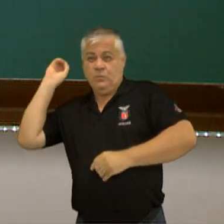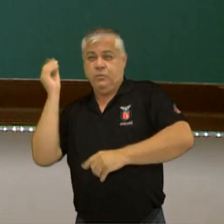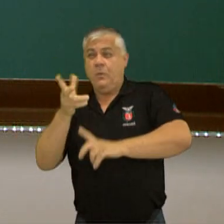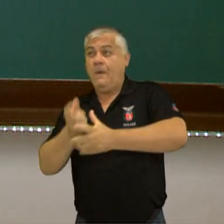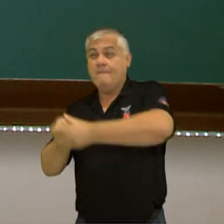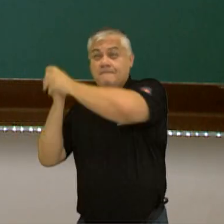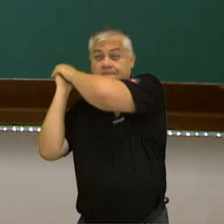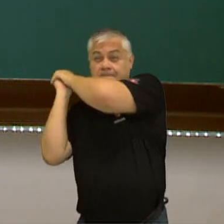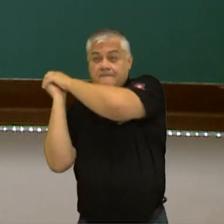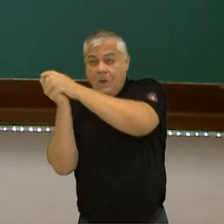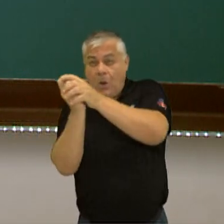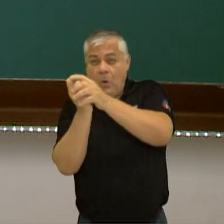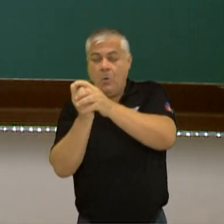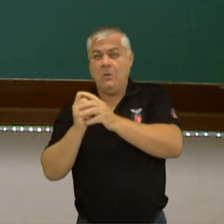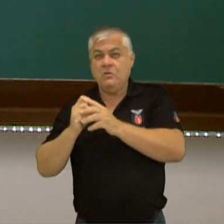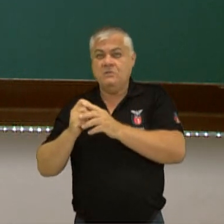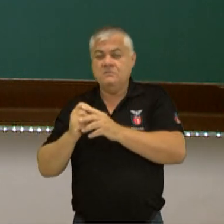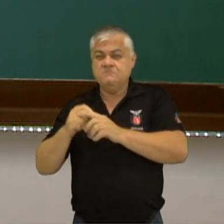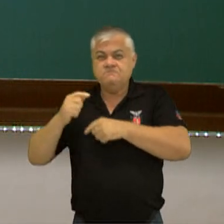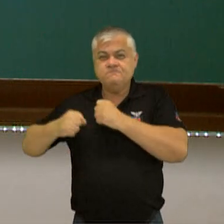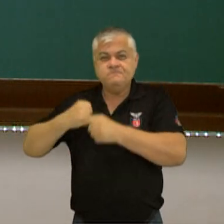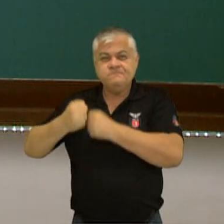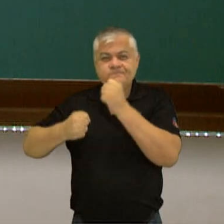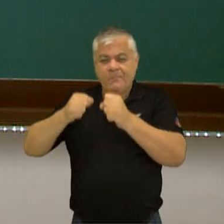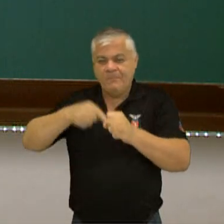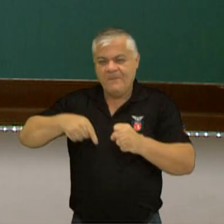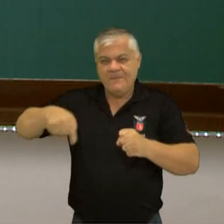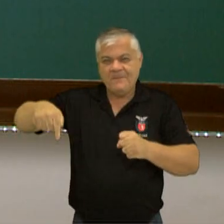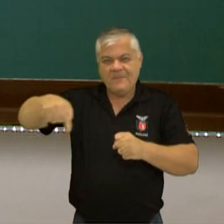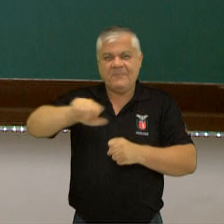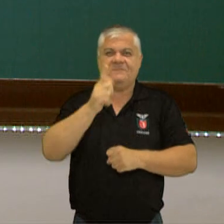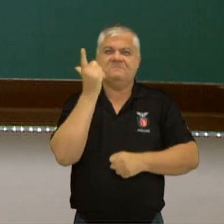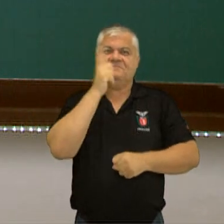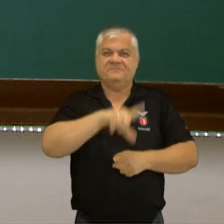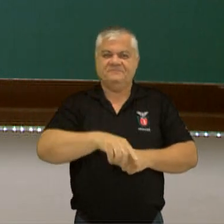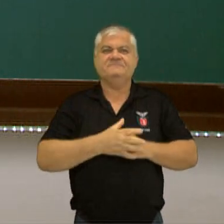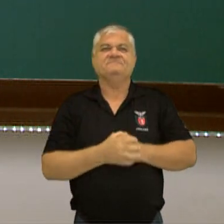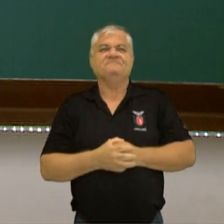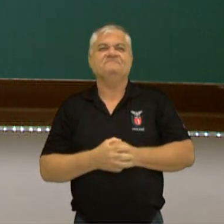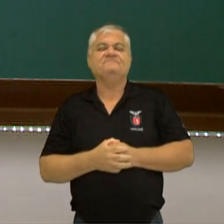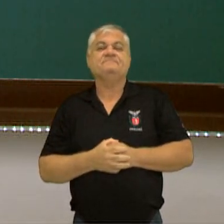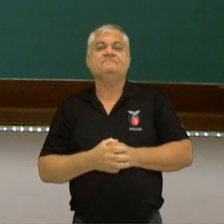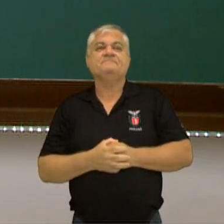campo e, consequentemente, marcar o seu ponto, tá? Ponto para sua equipe.